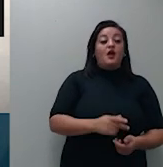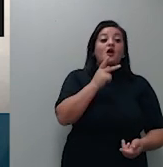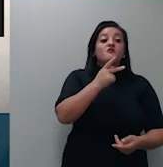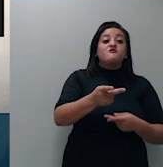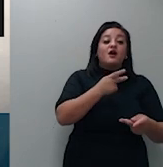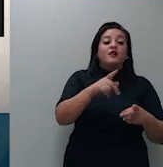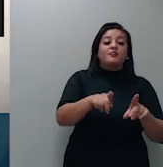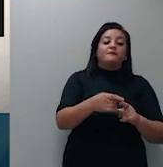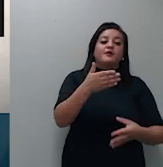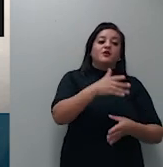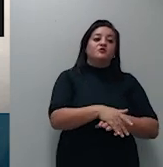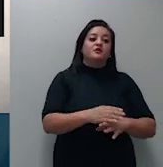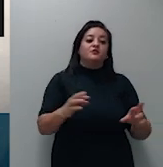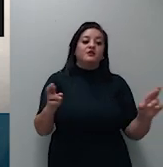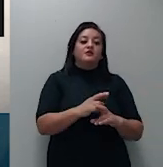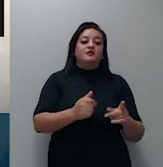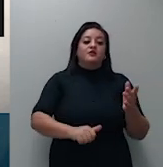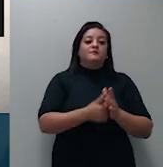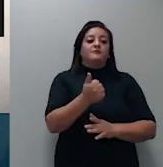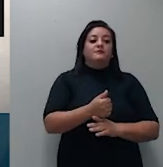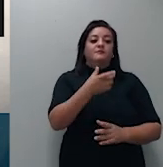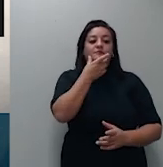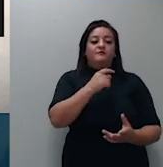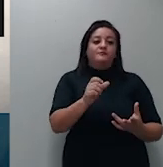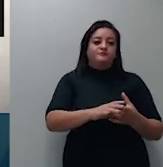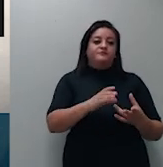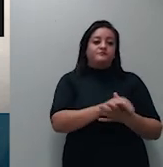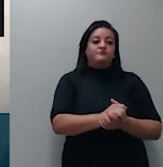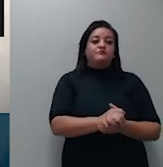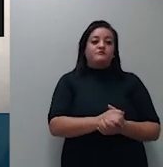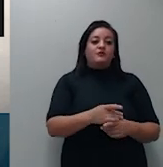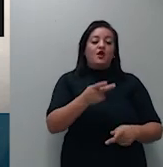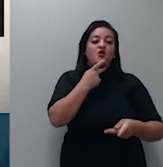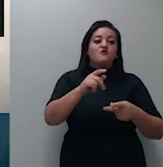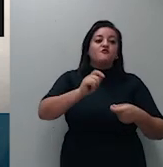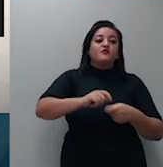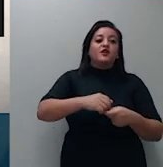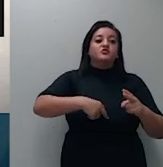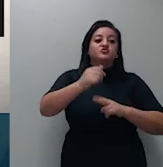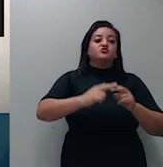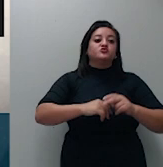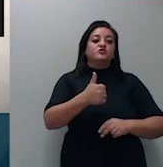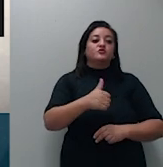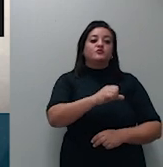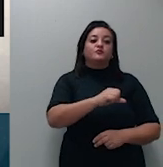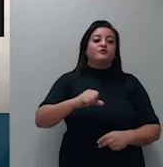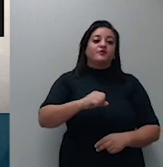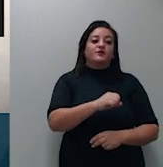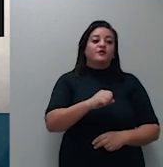que foram incluídos na meação da primeira esposa transmitida por herança